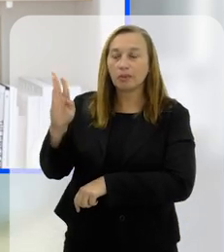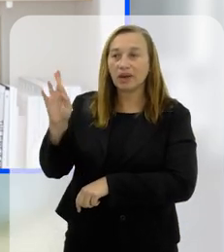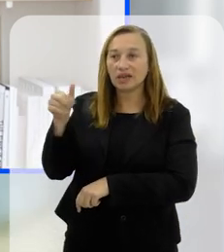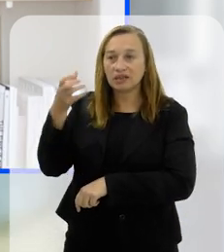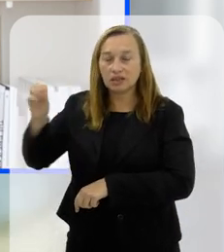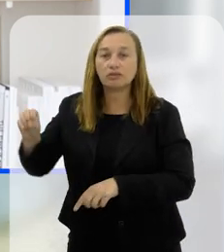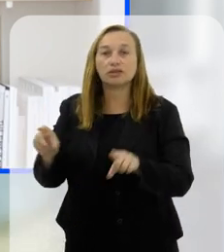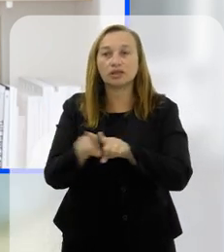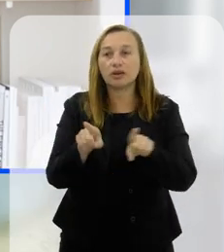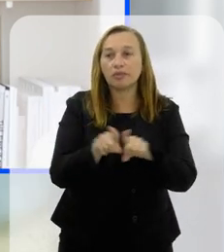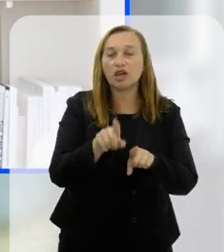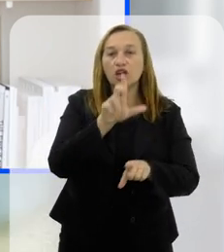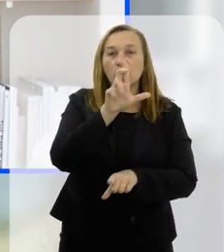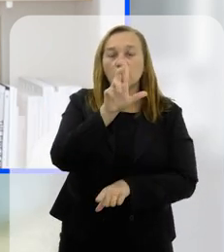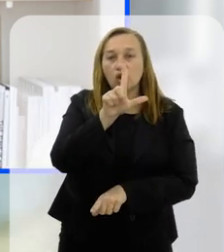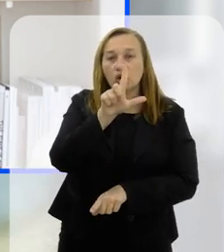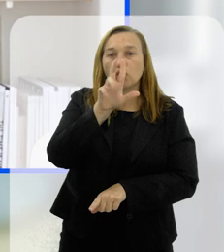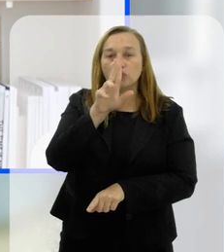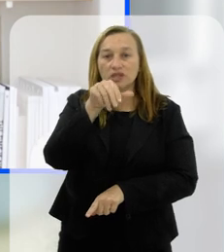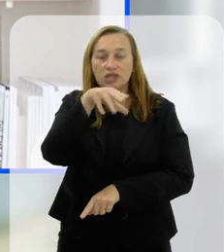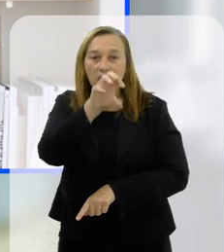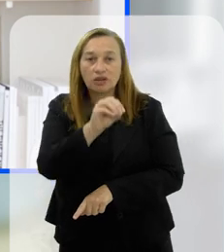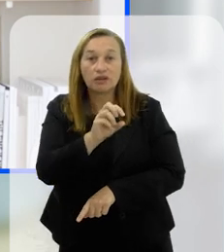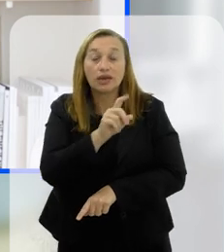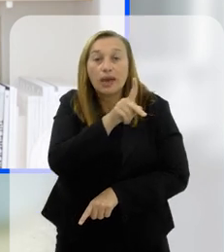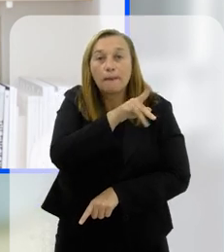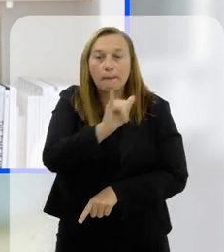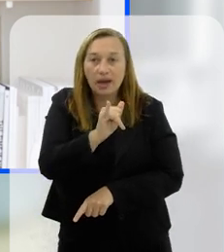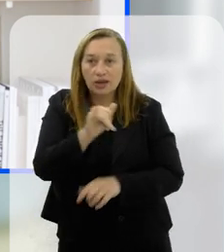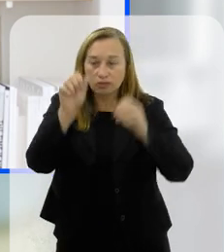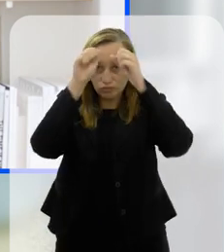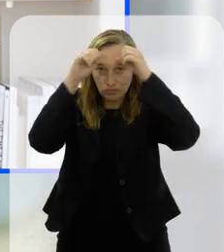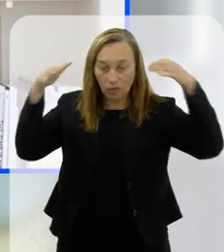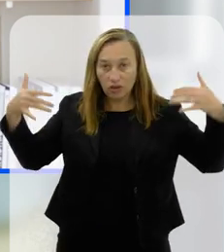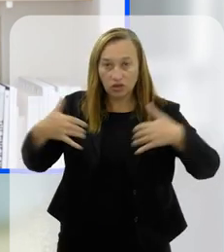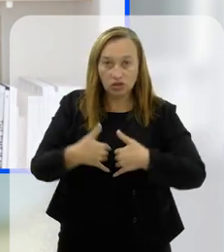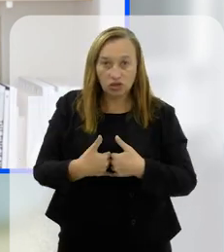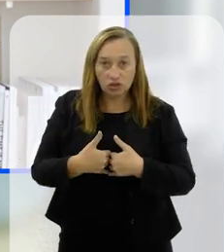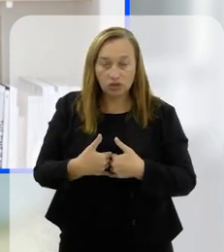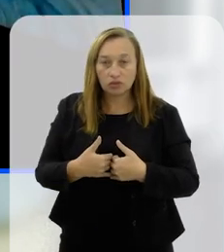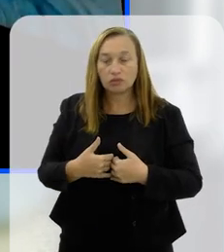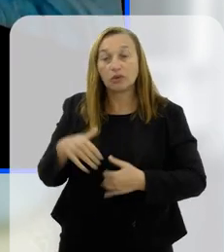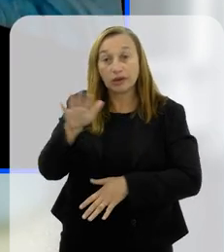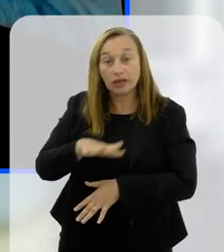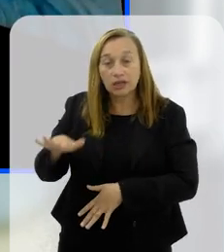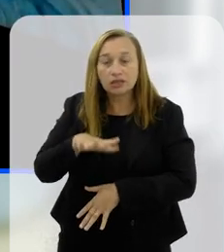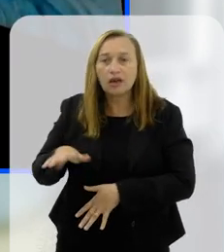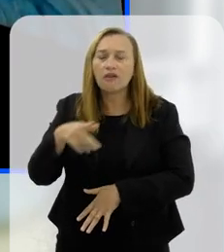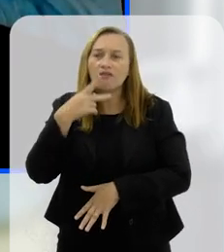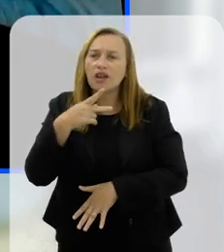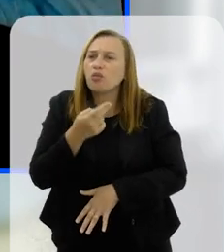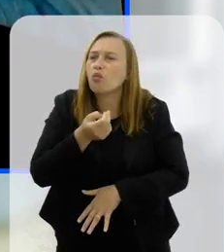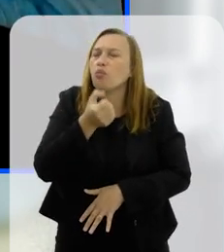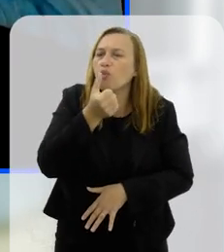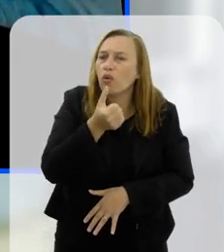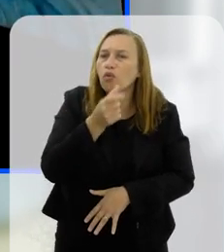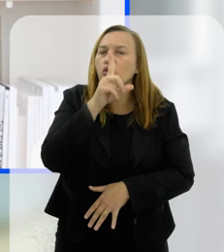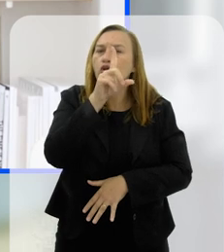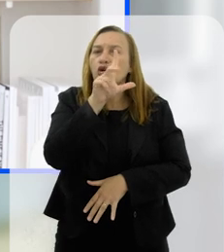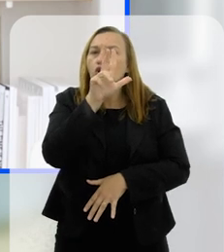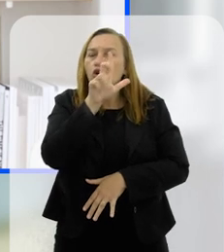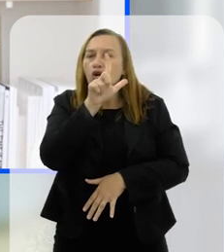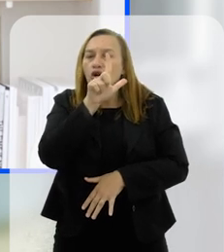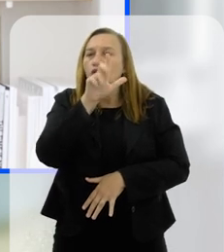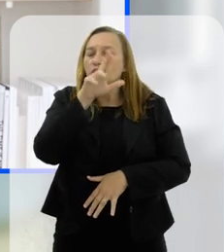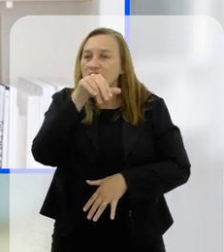Luciano Aragão que é pai de um rapaz autista e fundador da Mundo Azul Luciano falávamos agora H pouco né